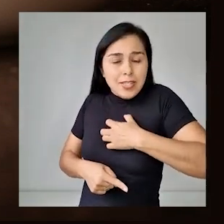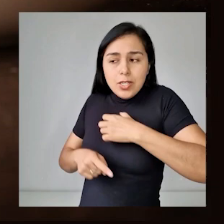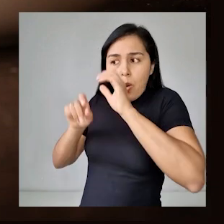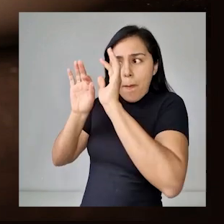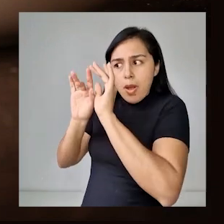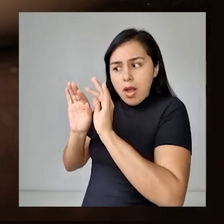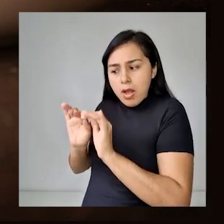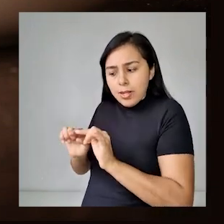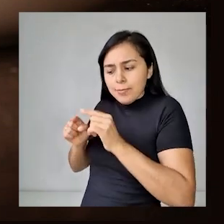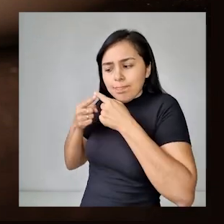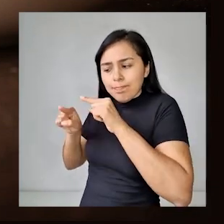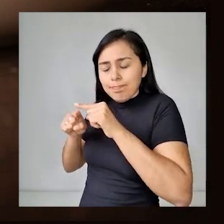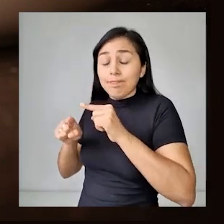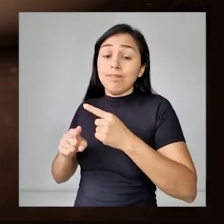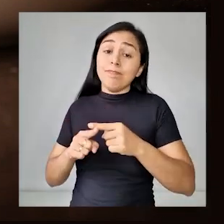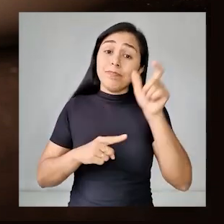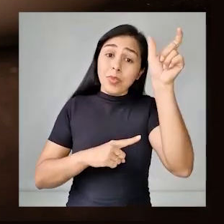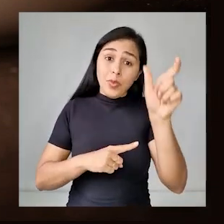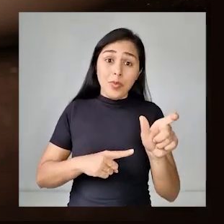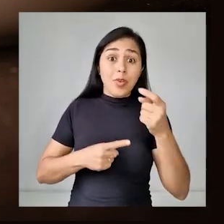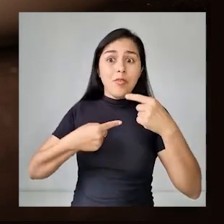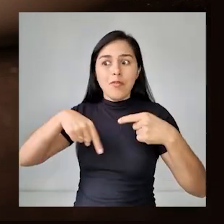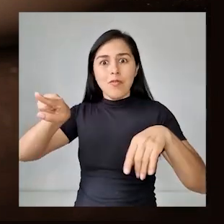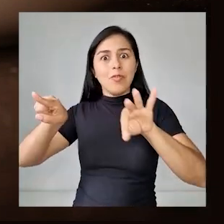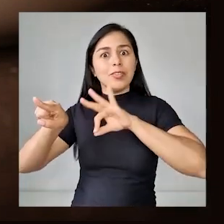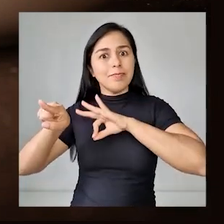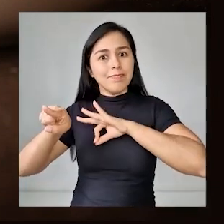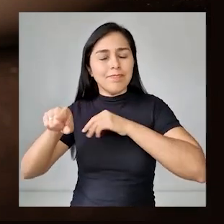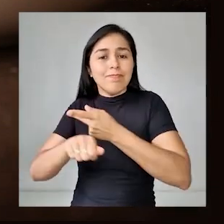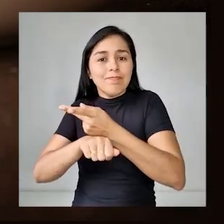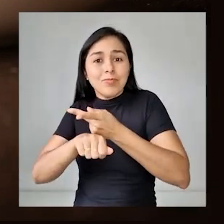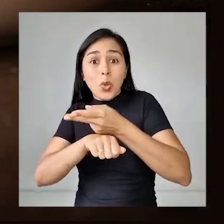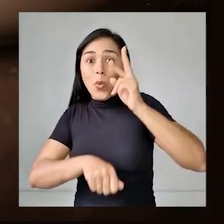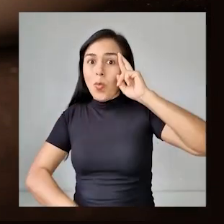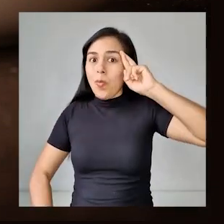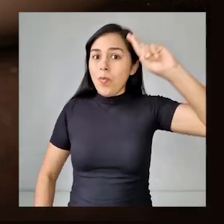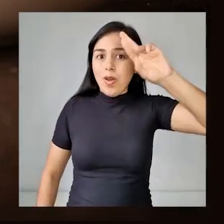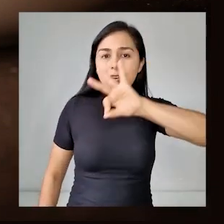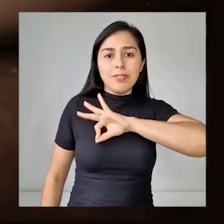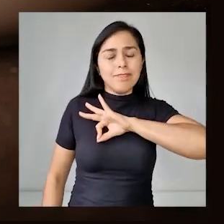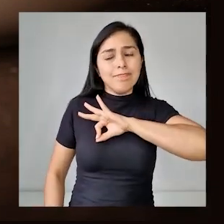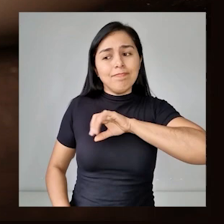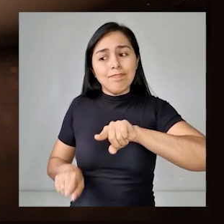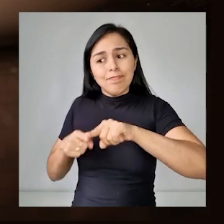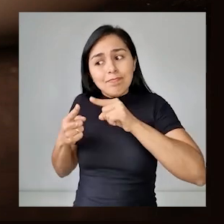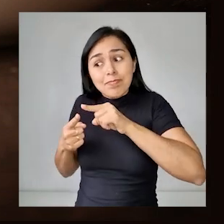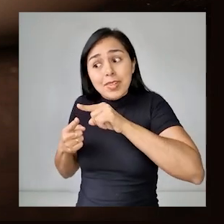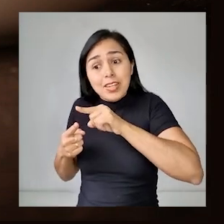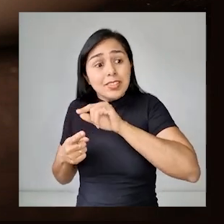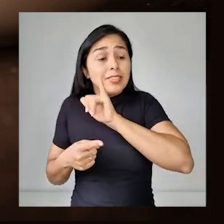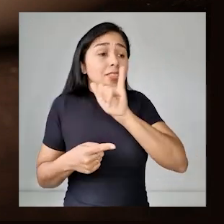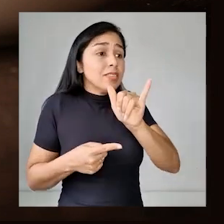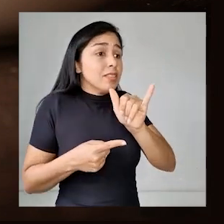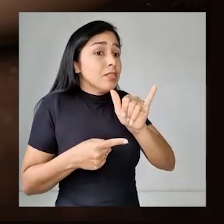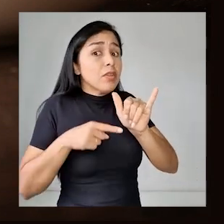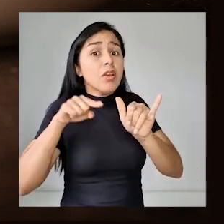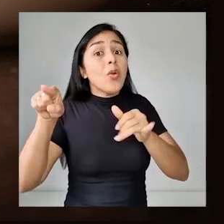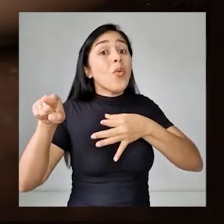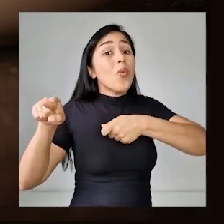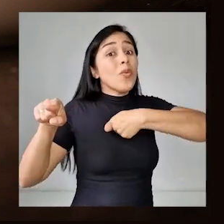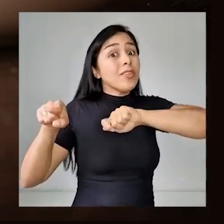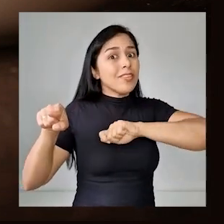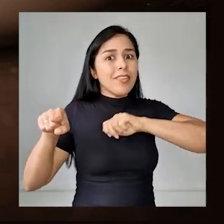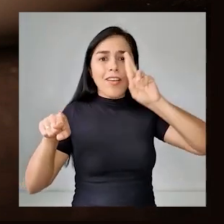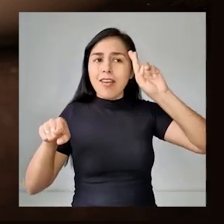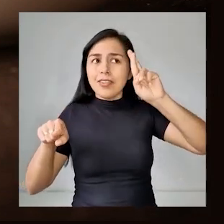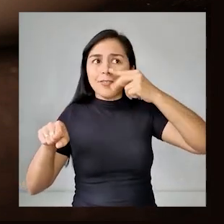lhe disseram que o homem havia ido tomar um cafezinho. Ele esperou longamente e chegou à conclusão de que o funcionário